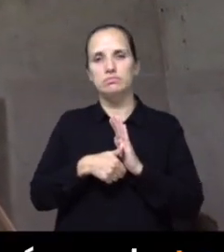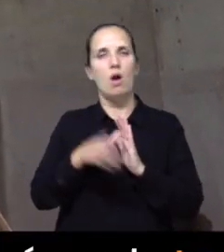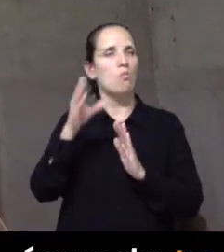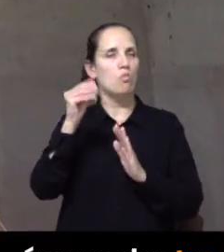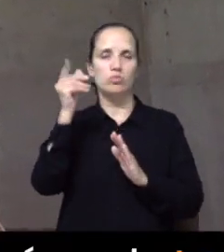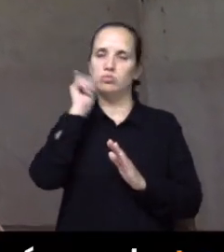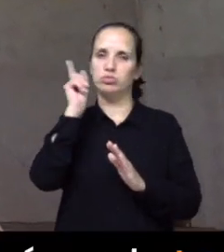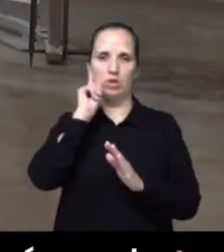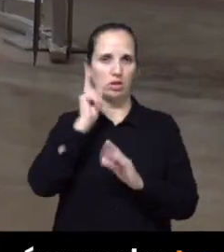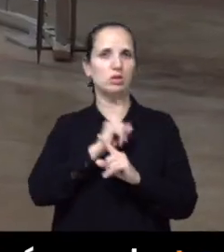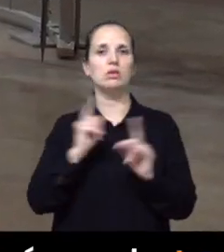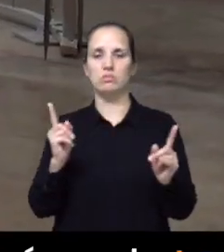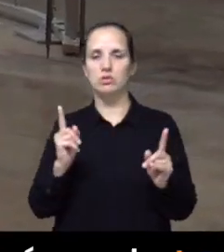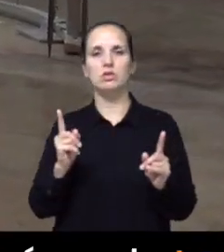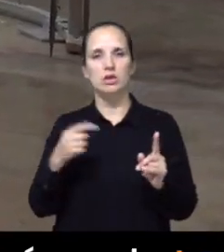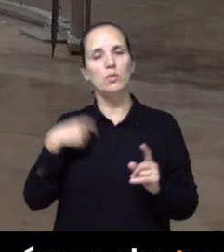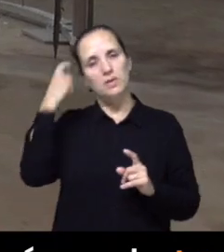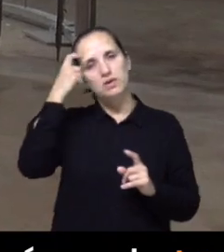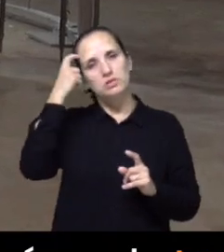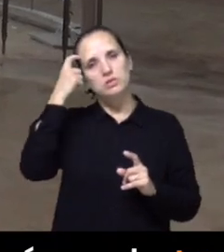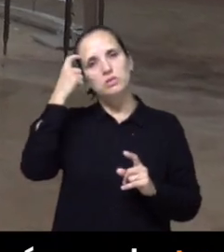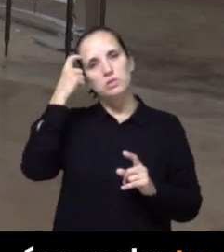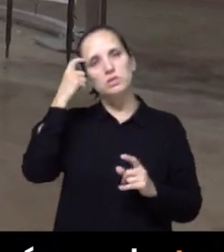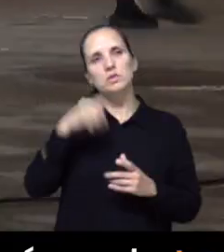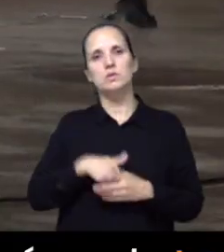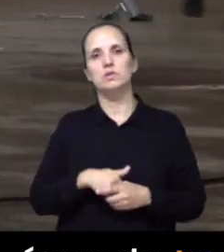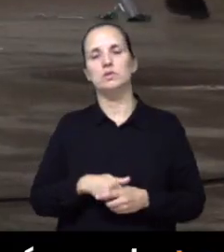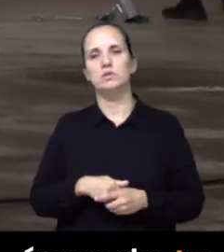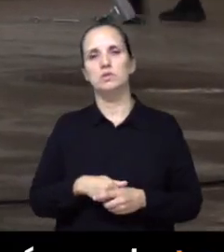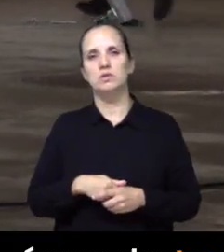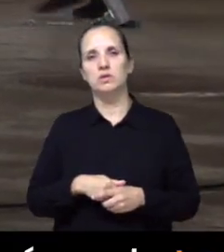os projetos, são fundamentais. Penso que